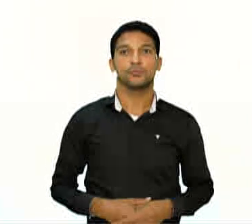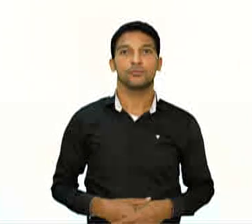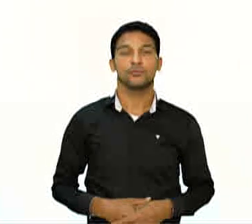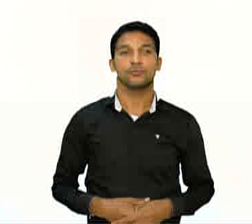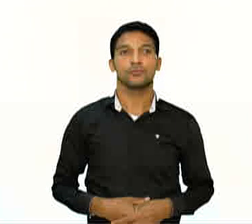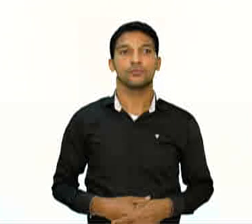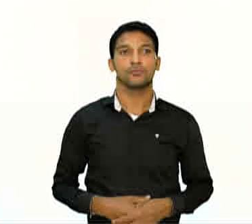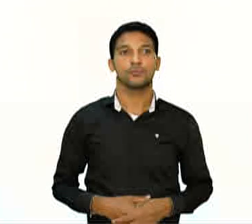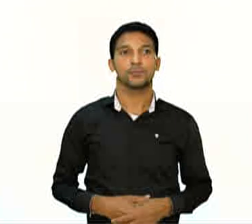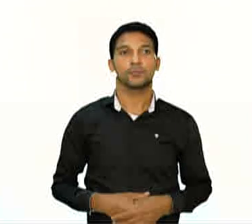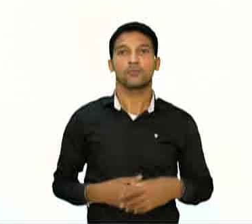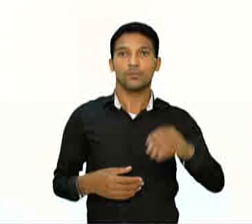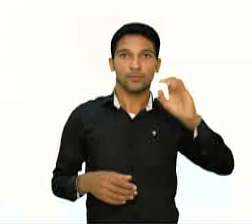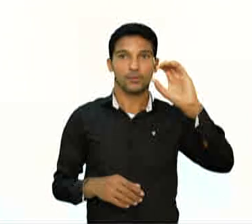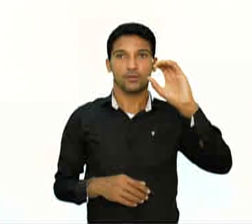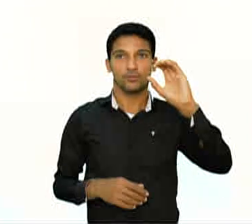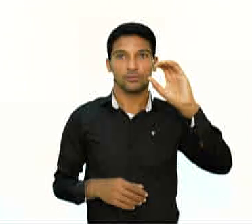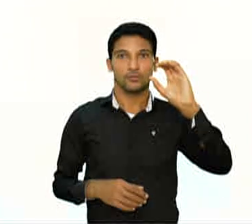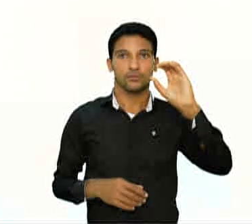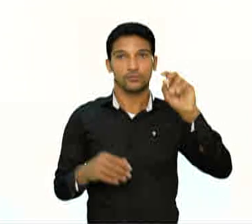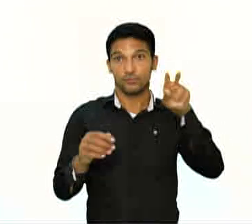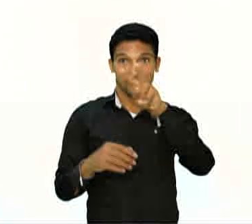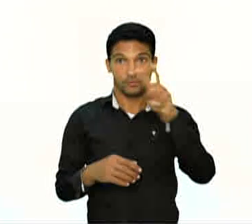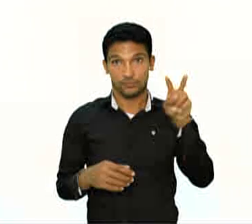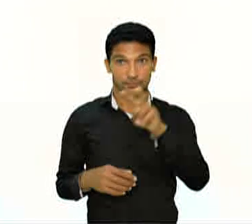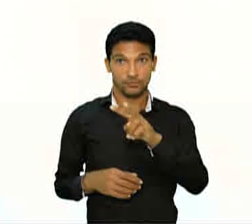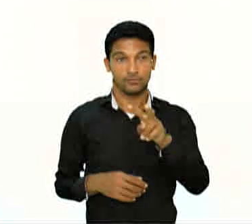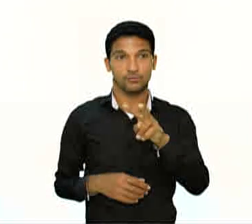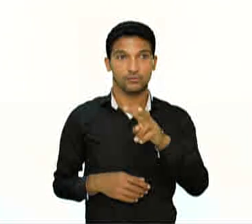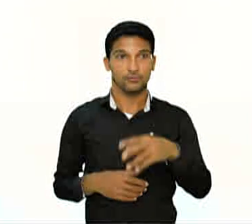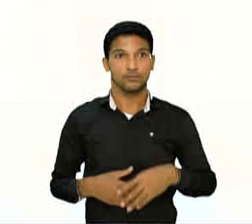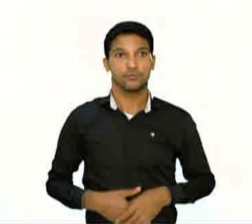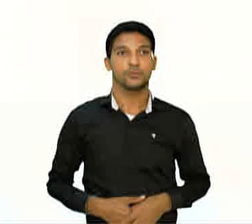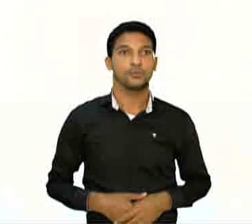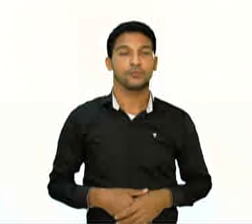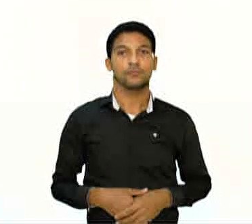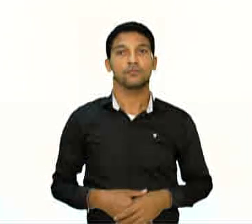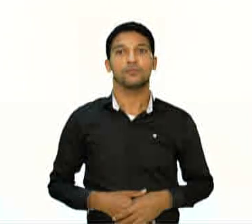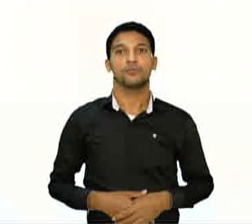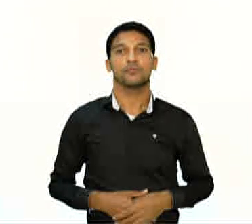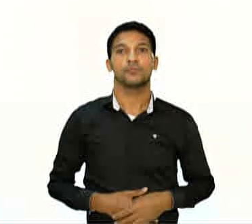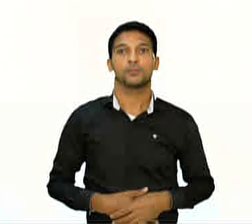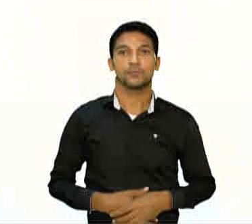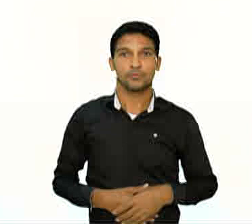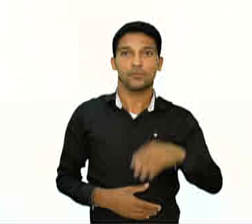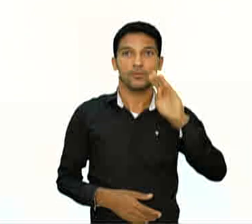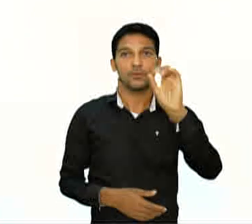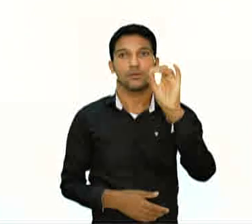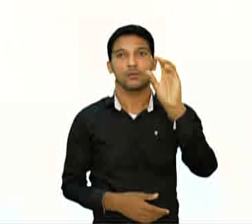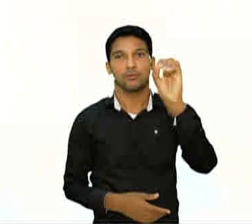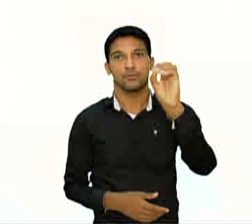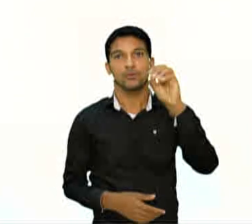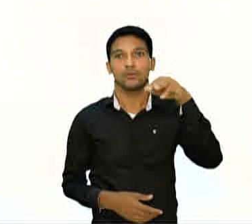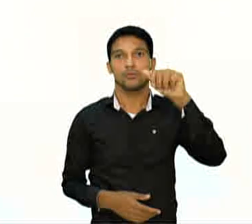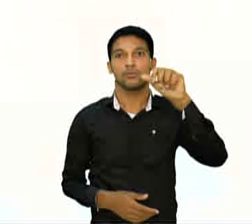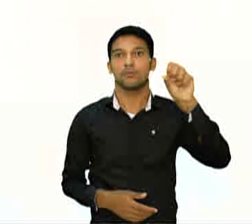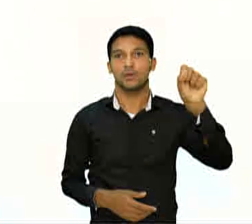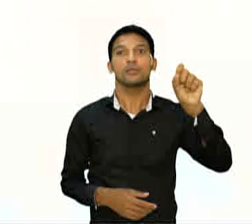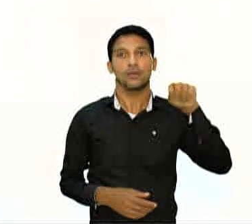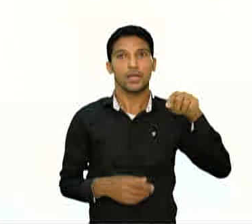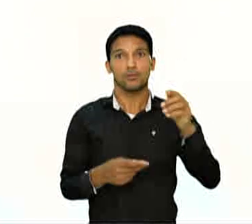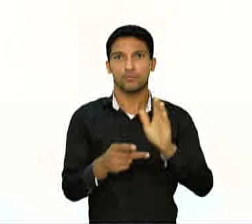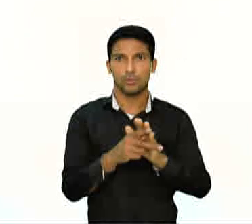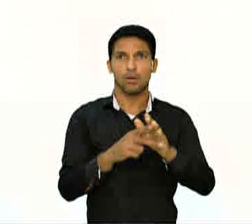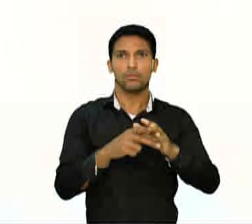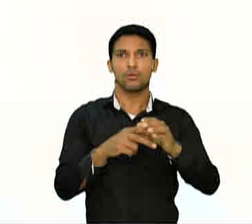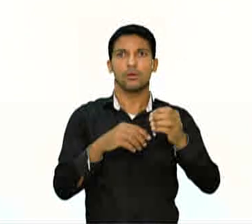escala de tempo humano. Letra C, a biomassa é uma fonte de energia renovável, pois é produzida a partir do refino